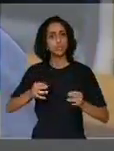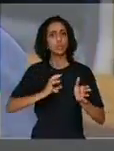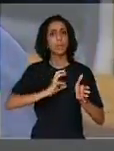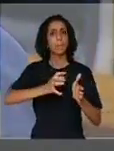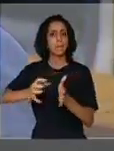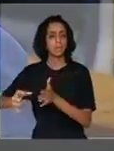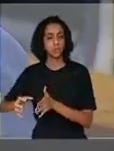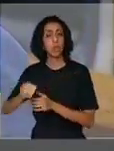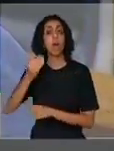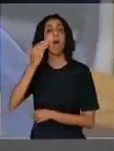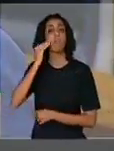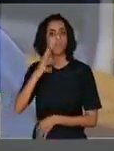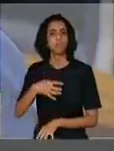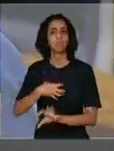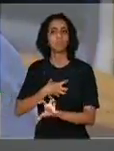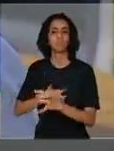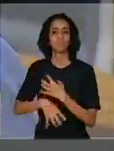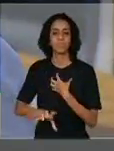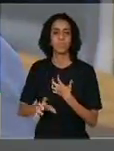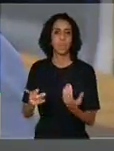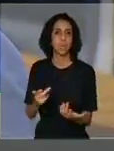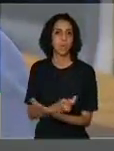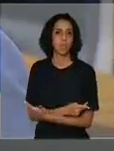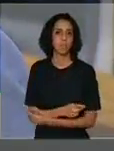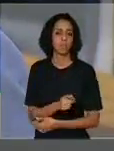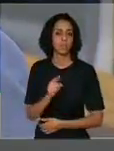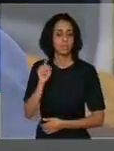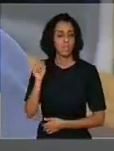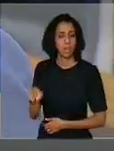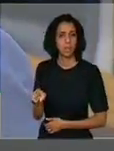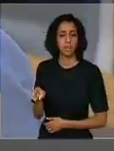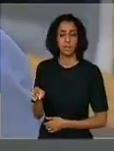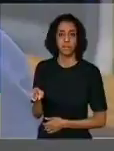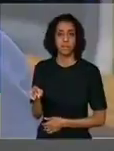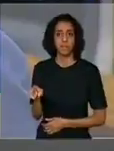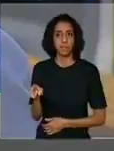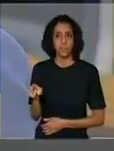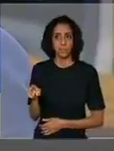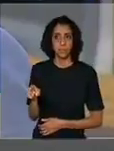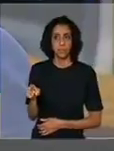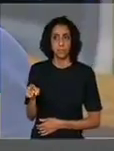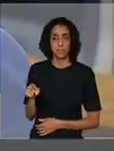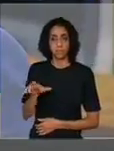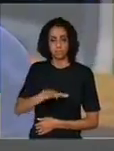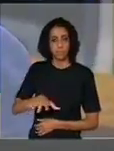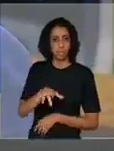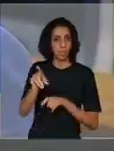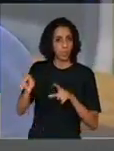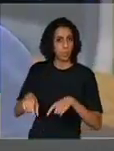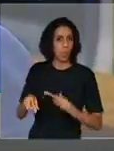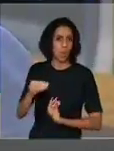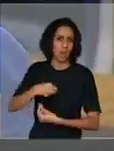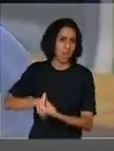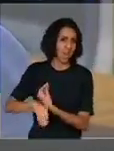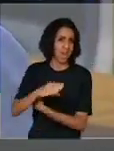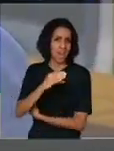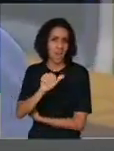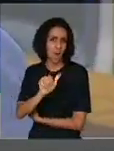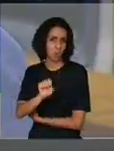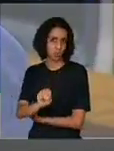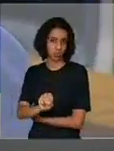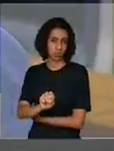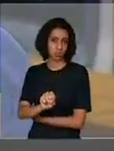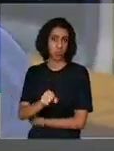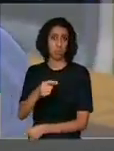se sensibilizaram com a situação caótica que vivem os produtores rurais no que diz respeito